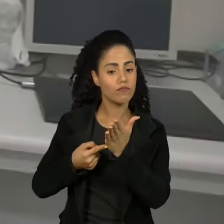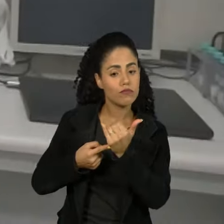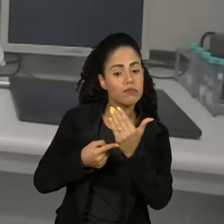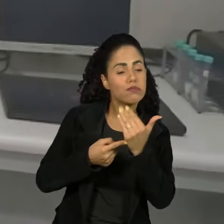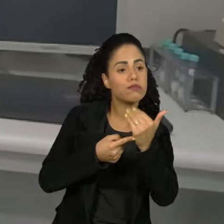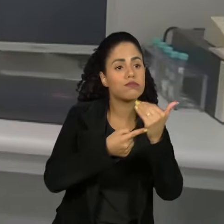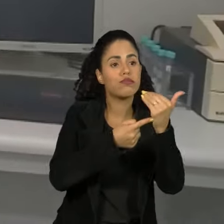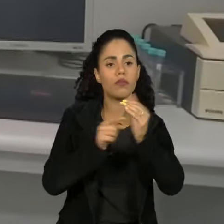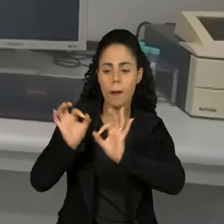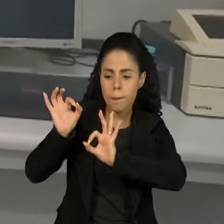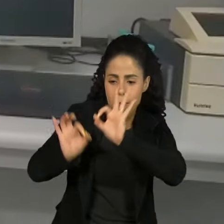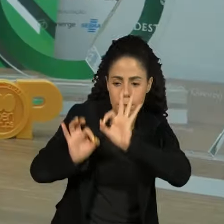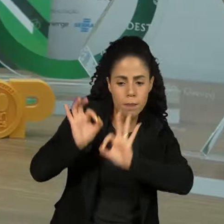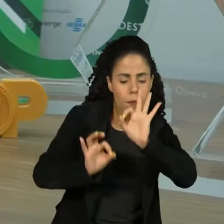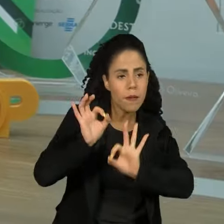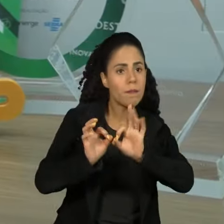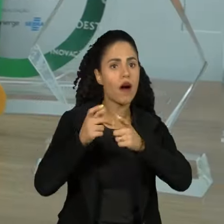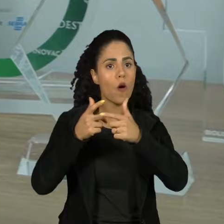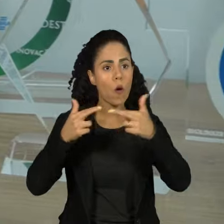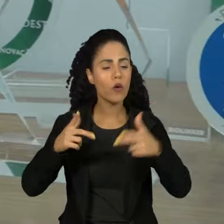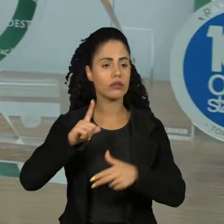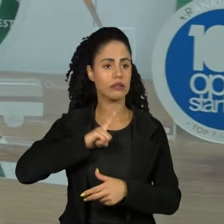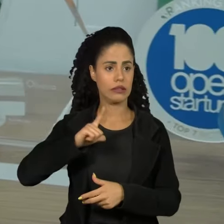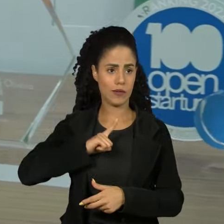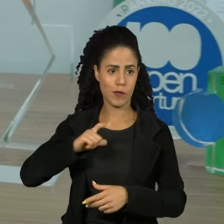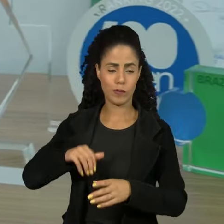construir organismos que produzem matéria-prima.